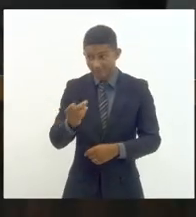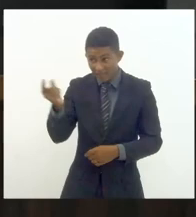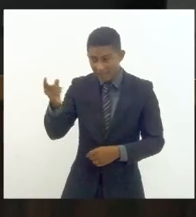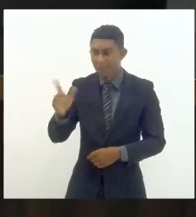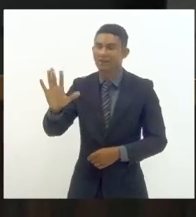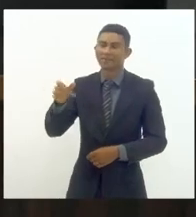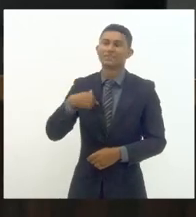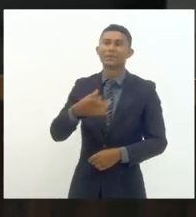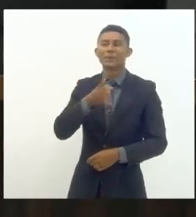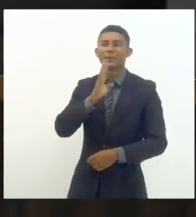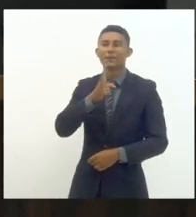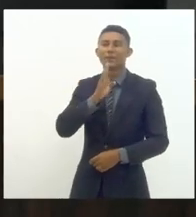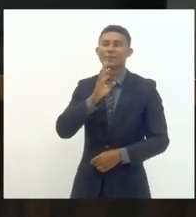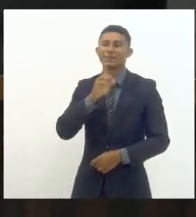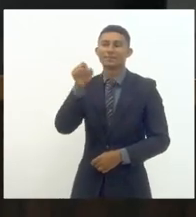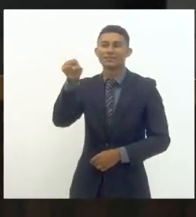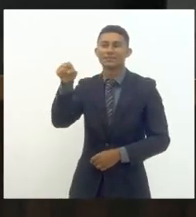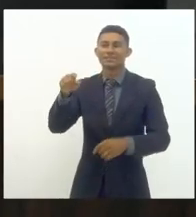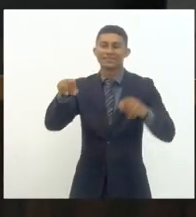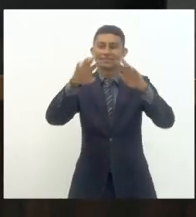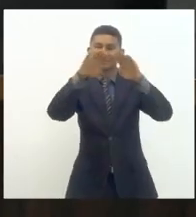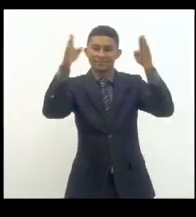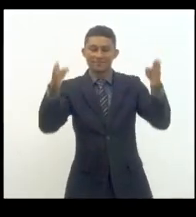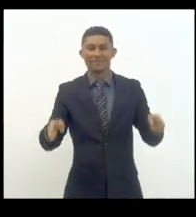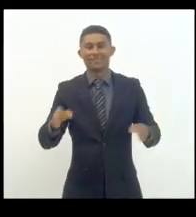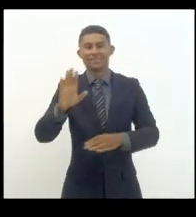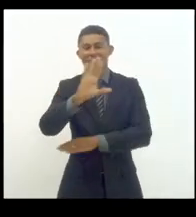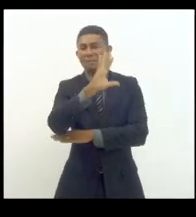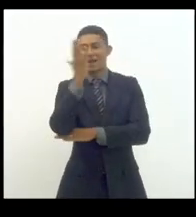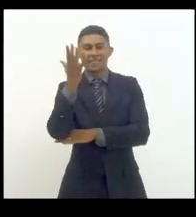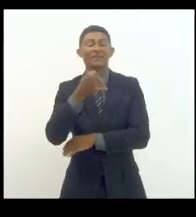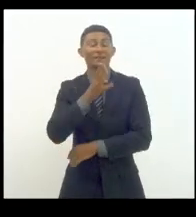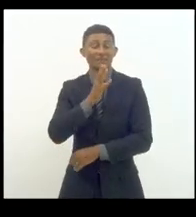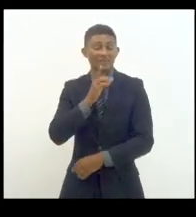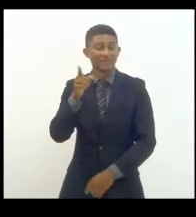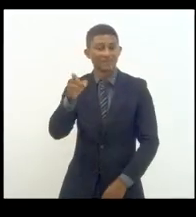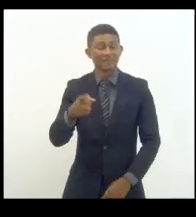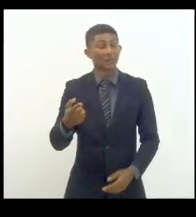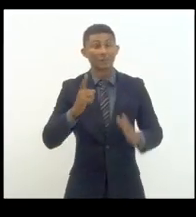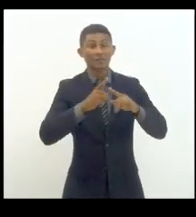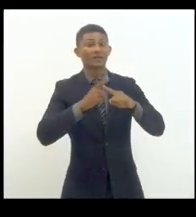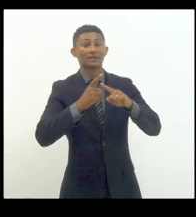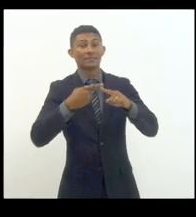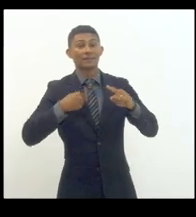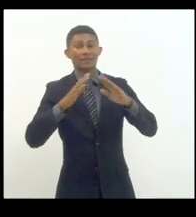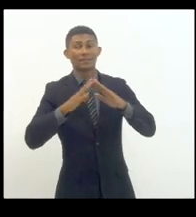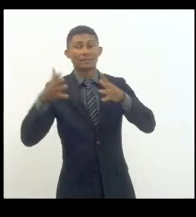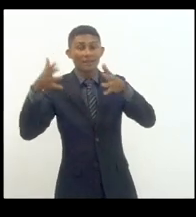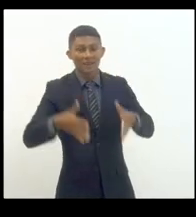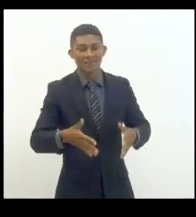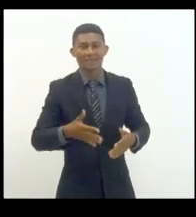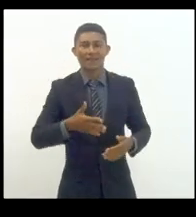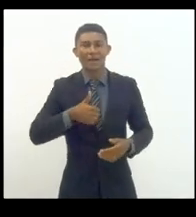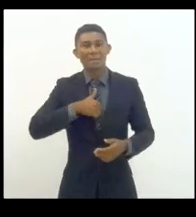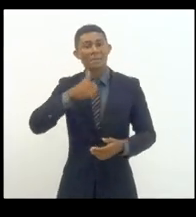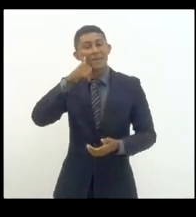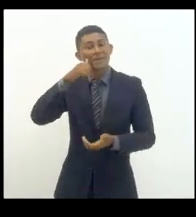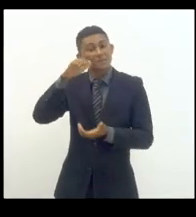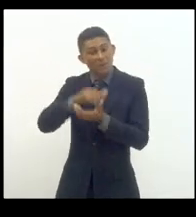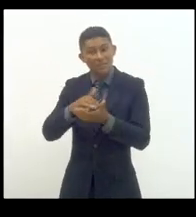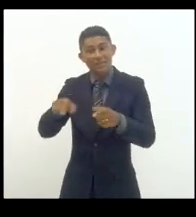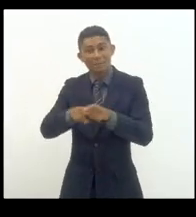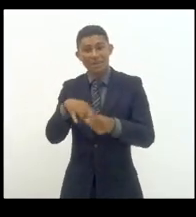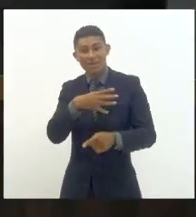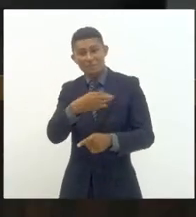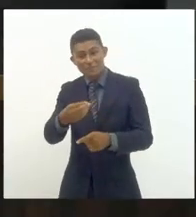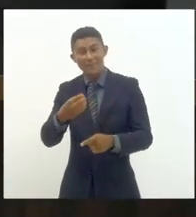conheço esse armário aí, essa janela. Eu cheguei em casa, vim tomar a benção minha esposa e minhas filhas e estou indo,